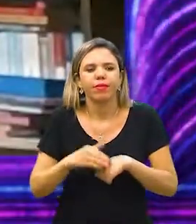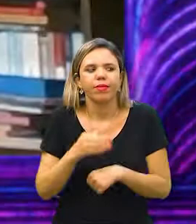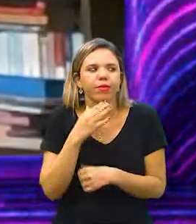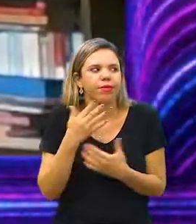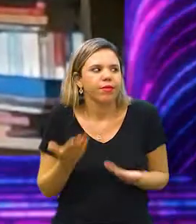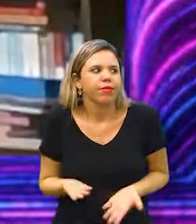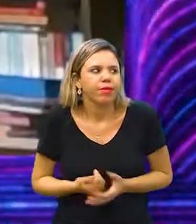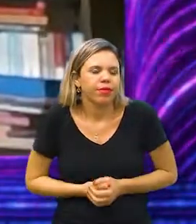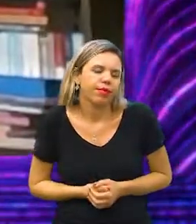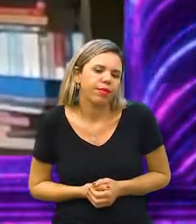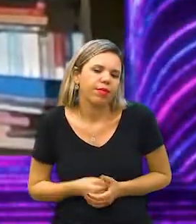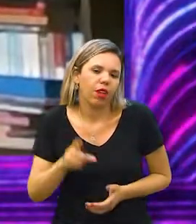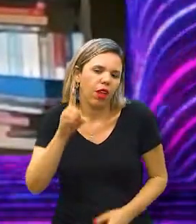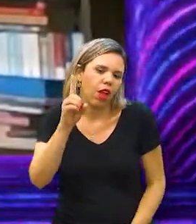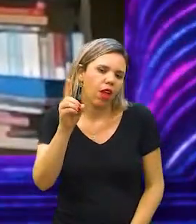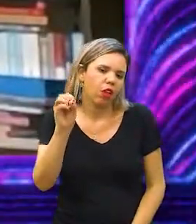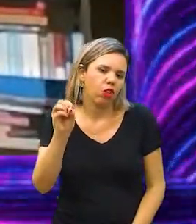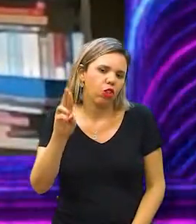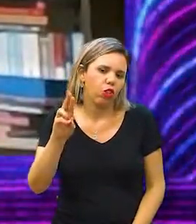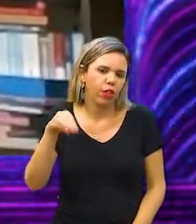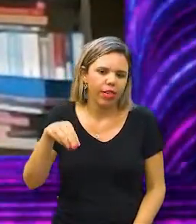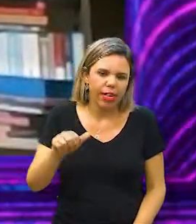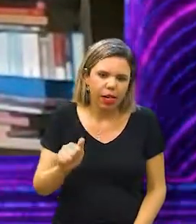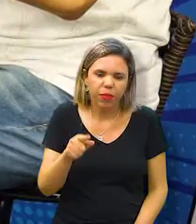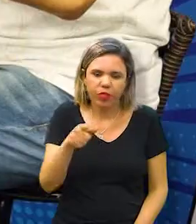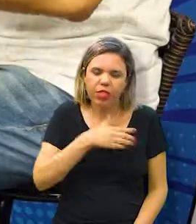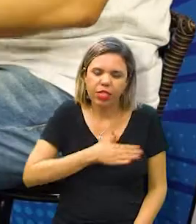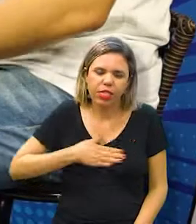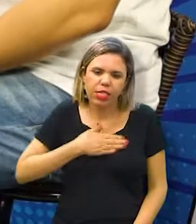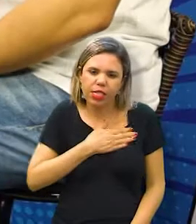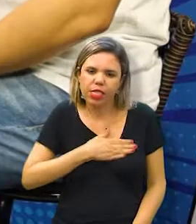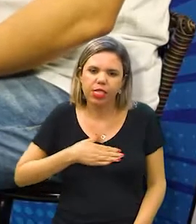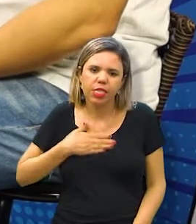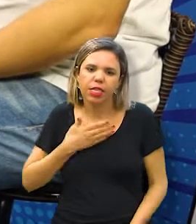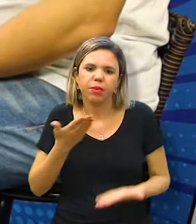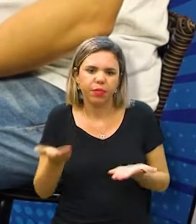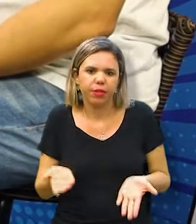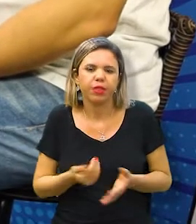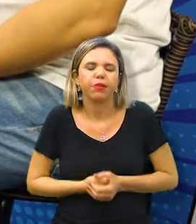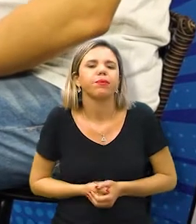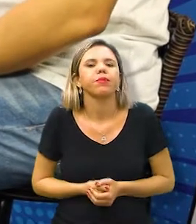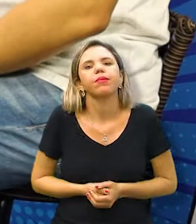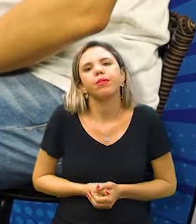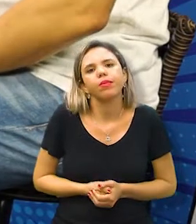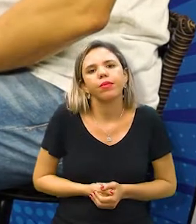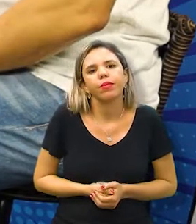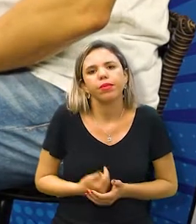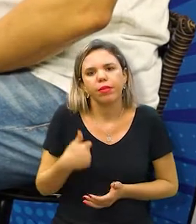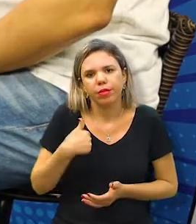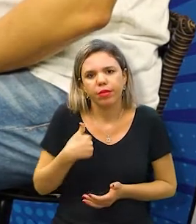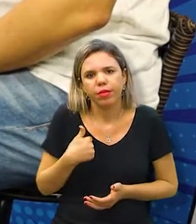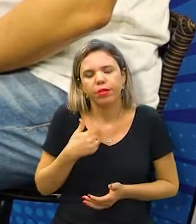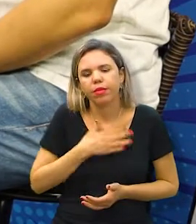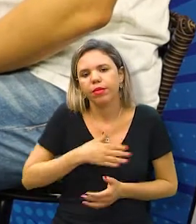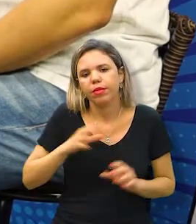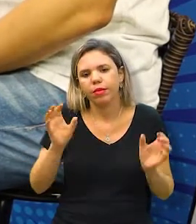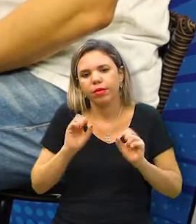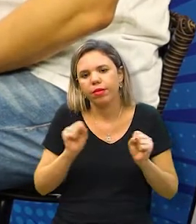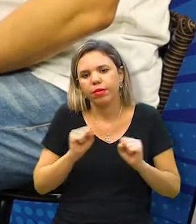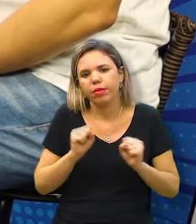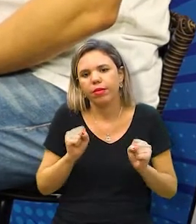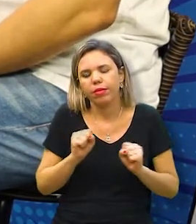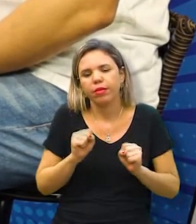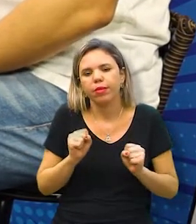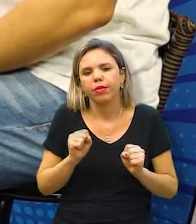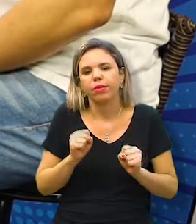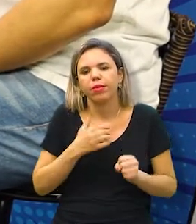conhecidas como doramas. E você ama esse universo de dorama? Eu sou apaixonada por